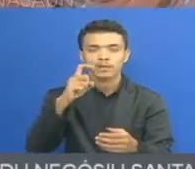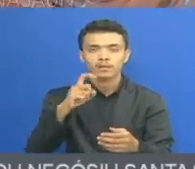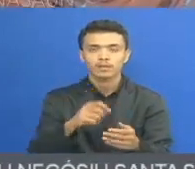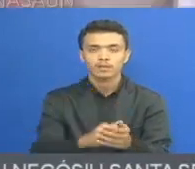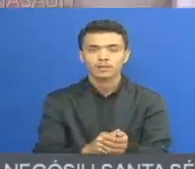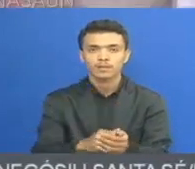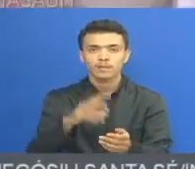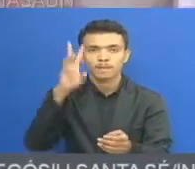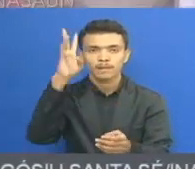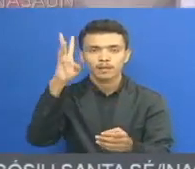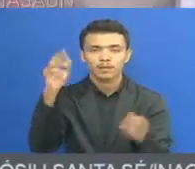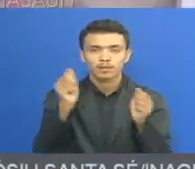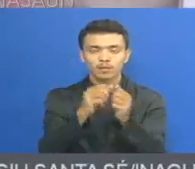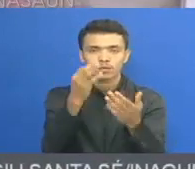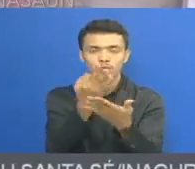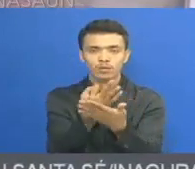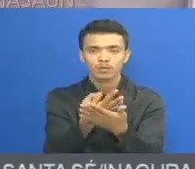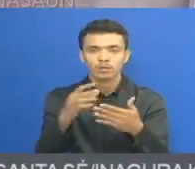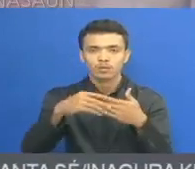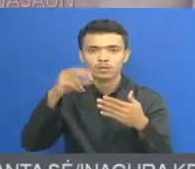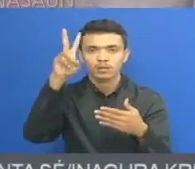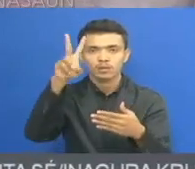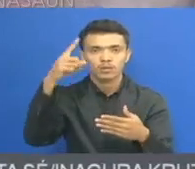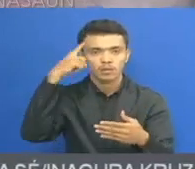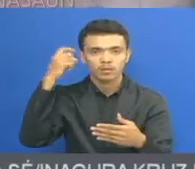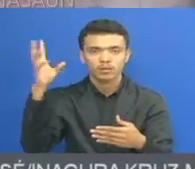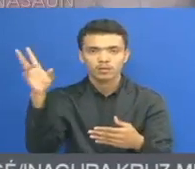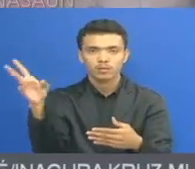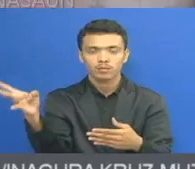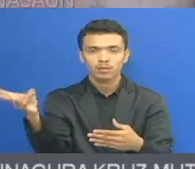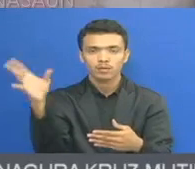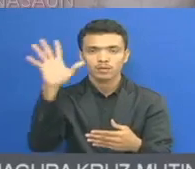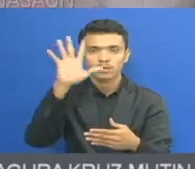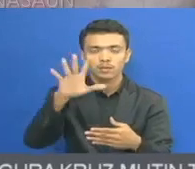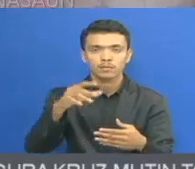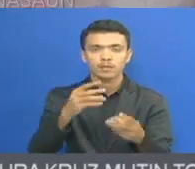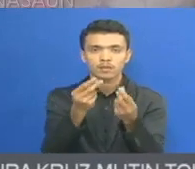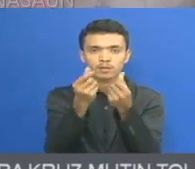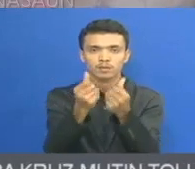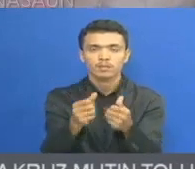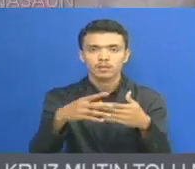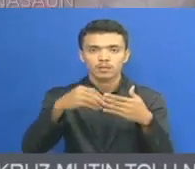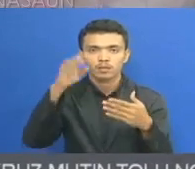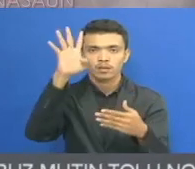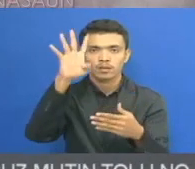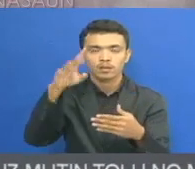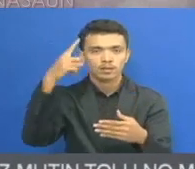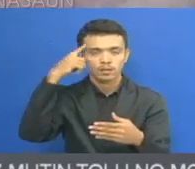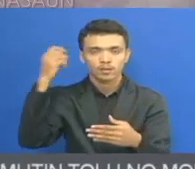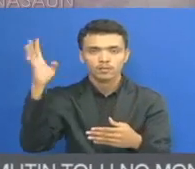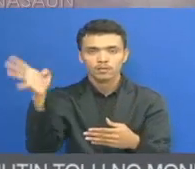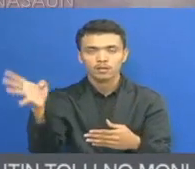milímetro nen, o folha em dólar rua liu centavos sito nulo resim lima. No semente dólar hat liu centavos sat